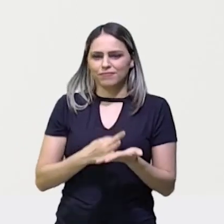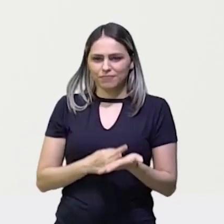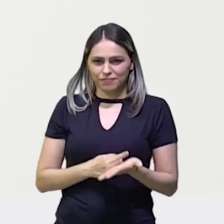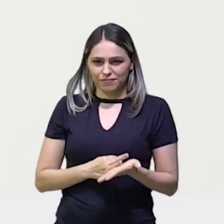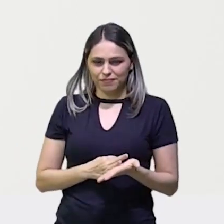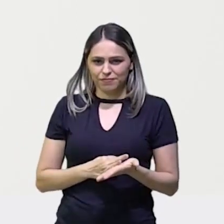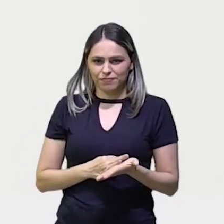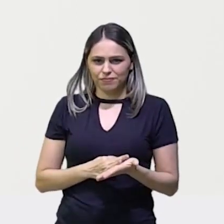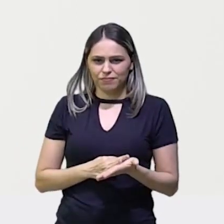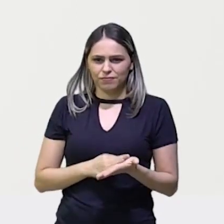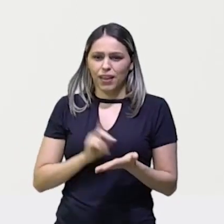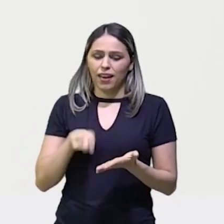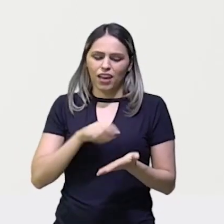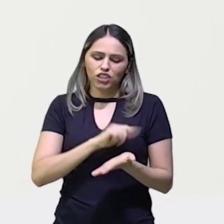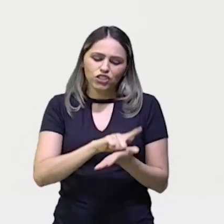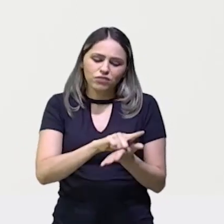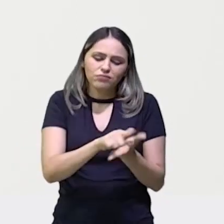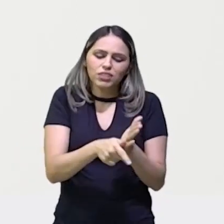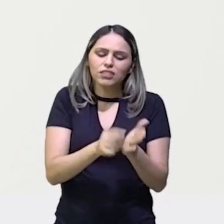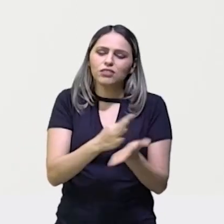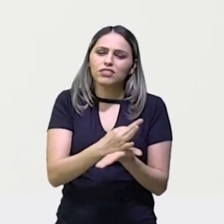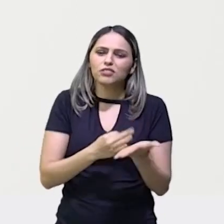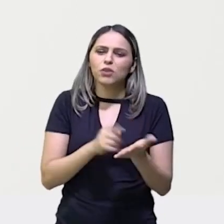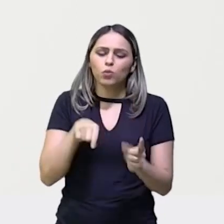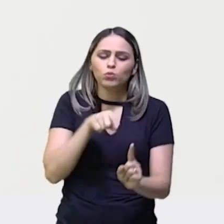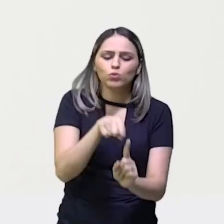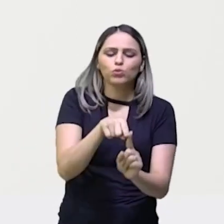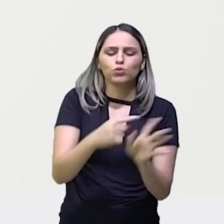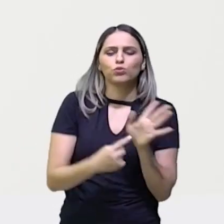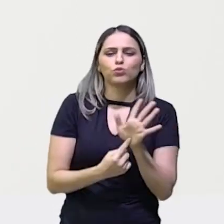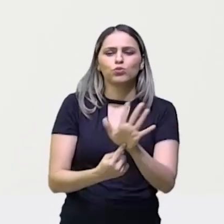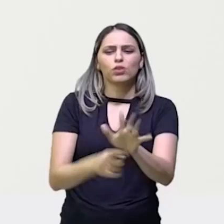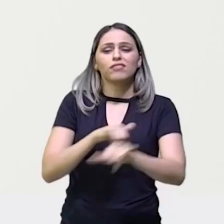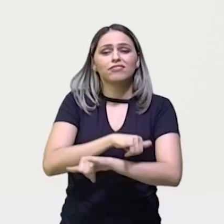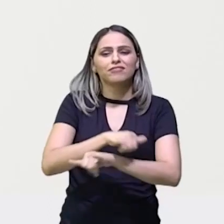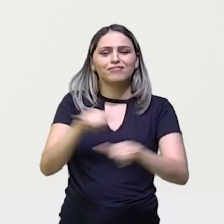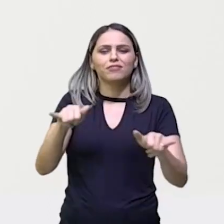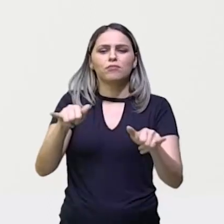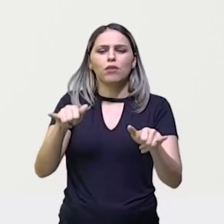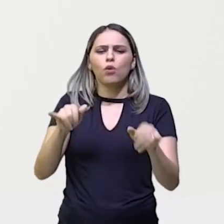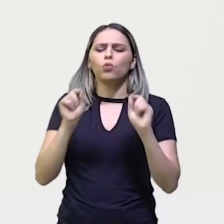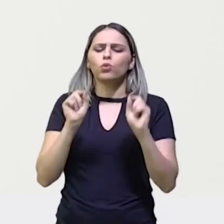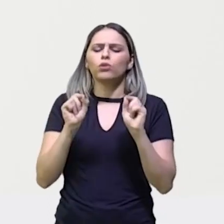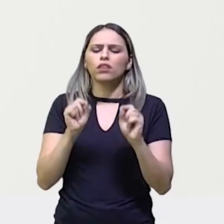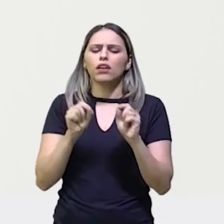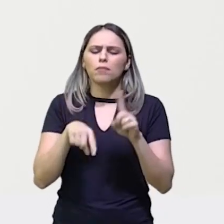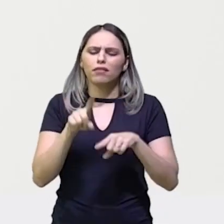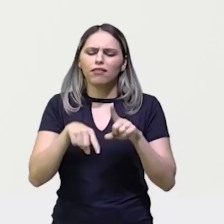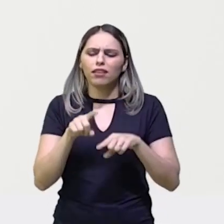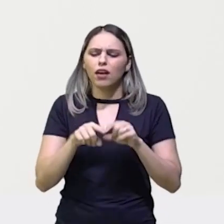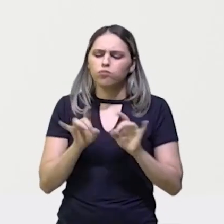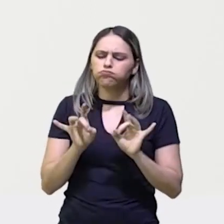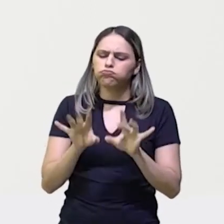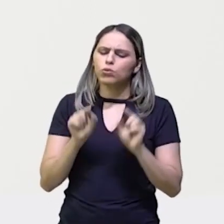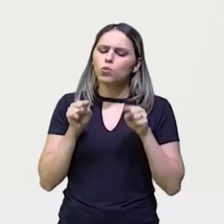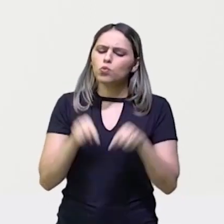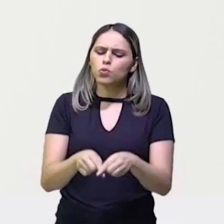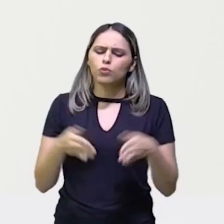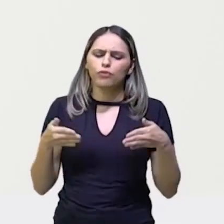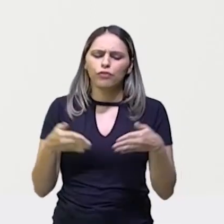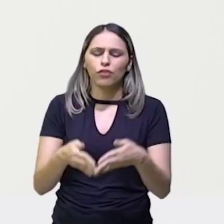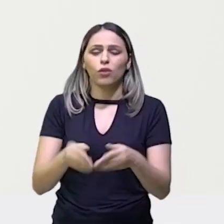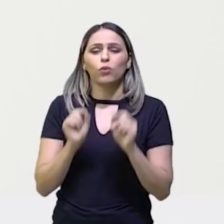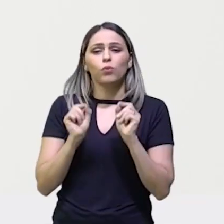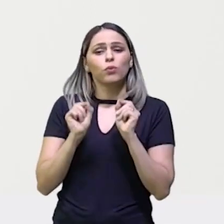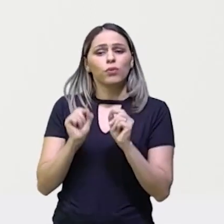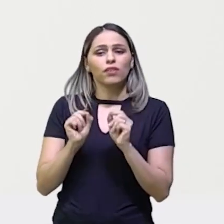gênero textual, crianças, quer nos informar sobre o que esse produto ele quer dizer. Ele é um produto de higiene,